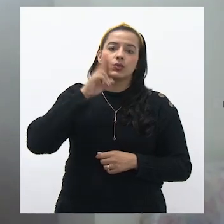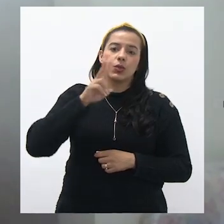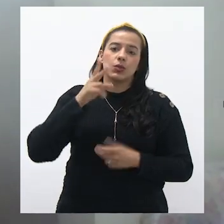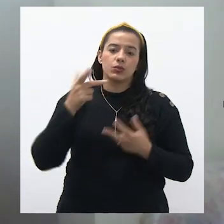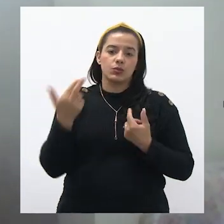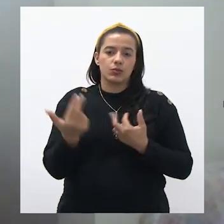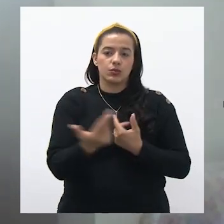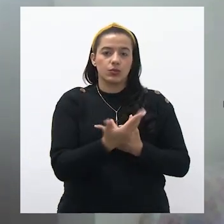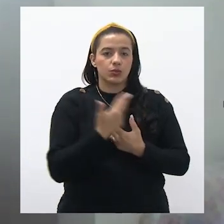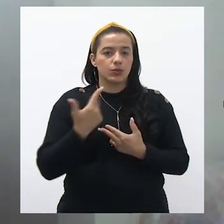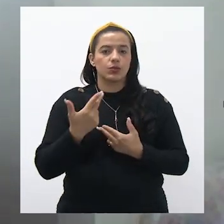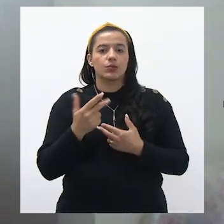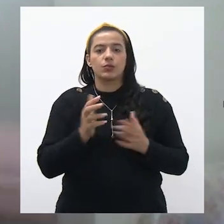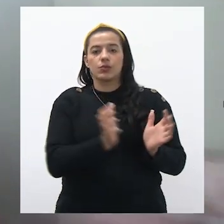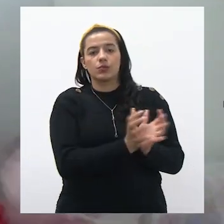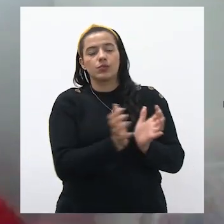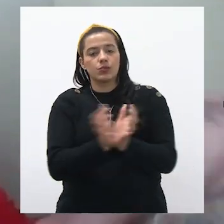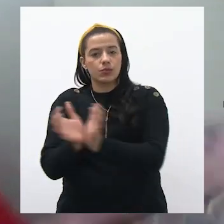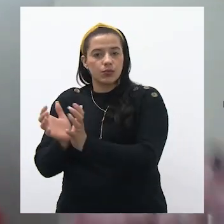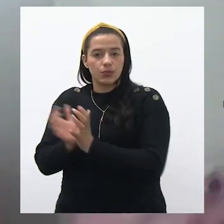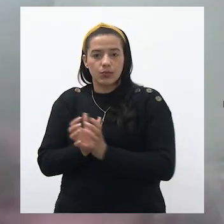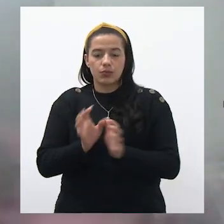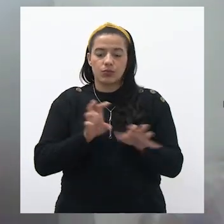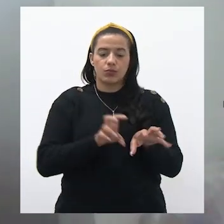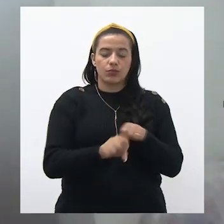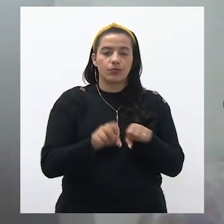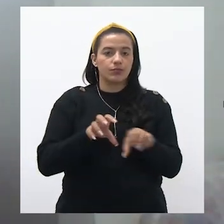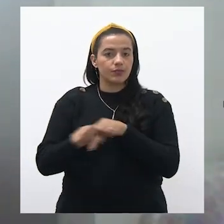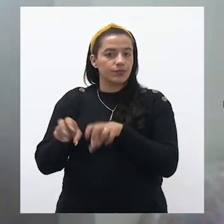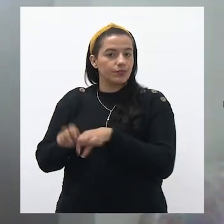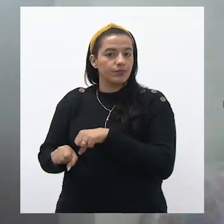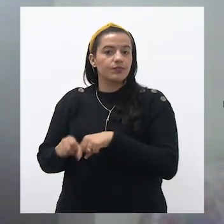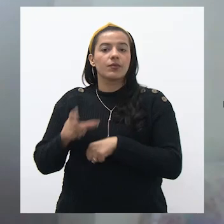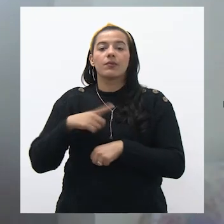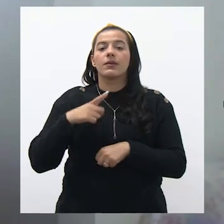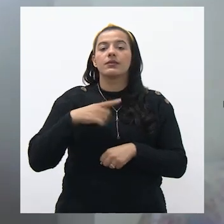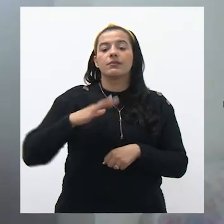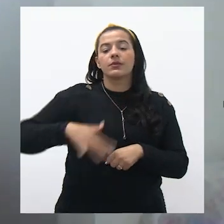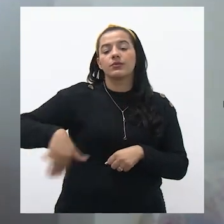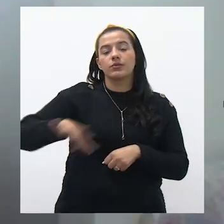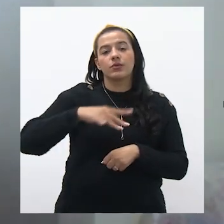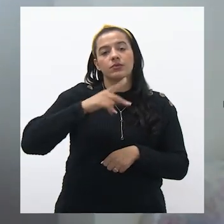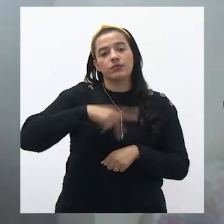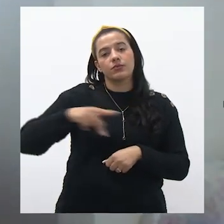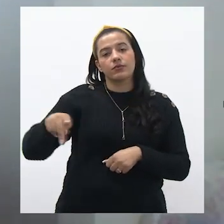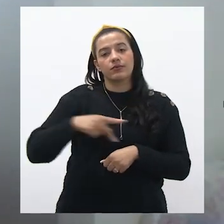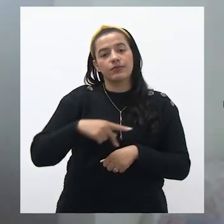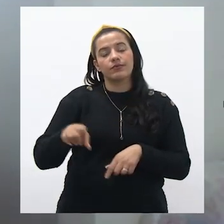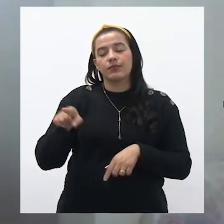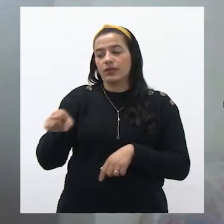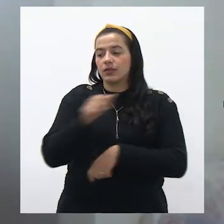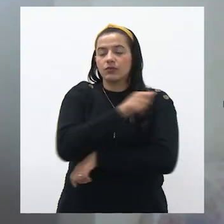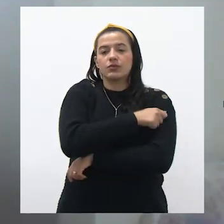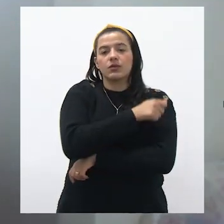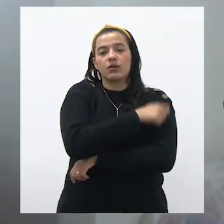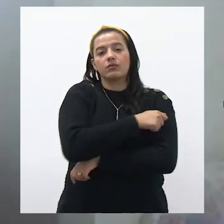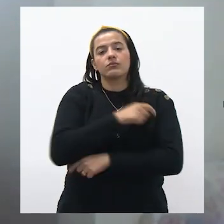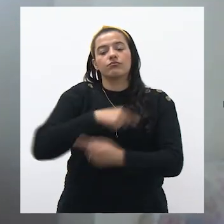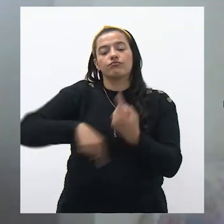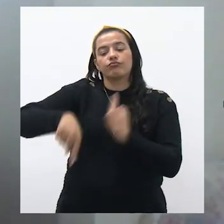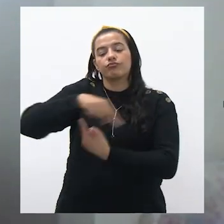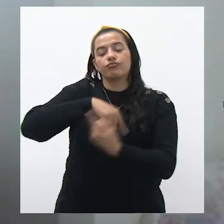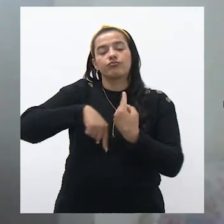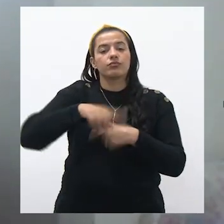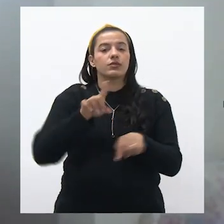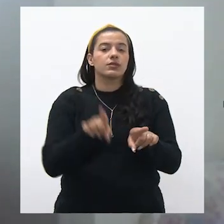nós, pares, professores, formadores, mas também entre nós, professores, e os nossos estudantes.